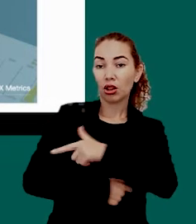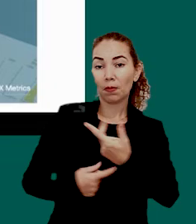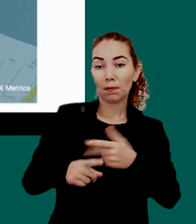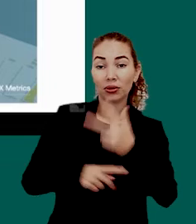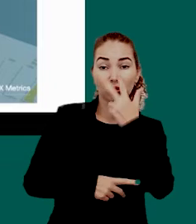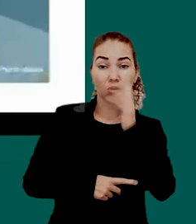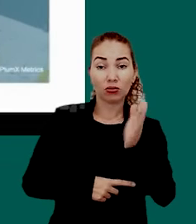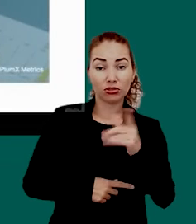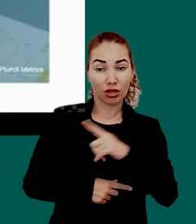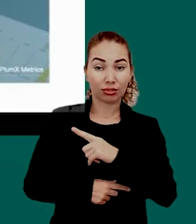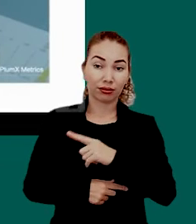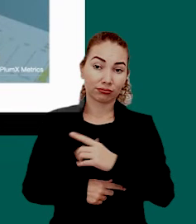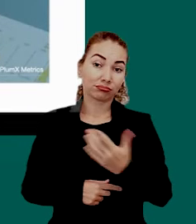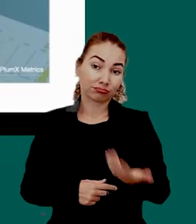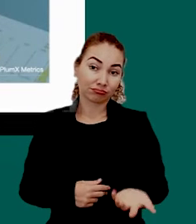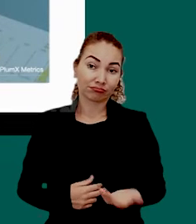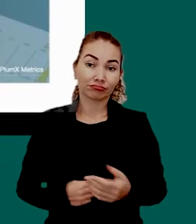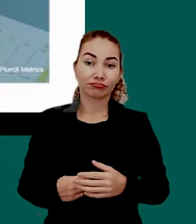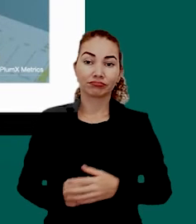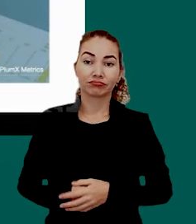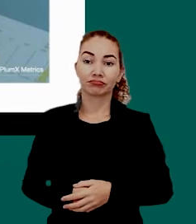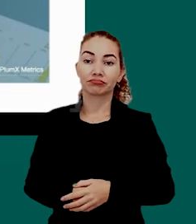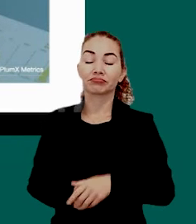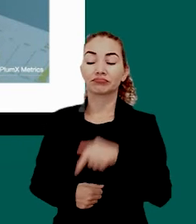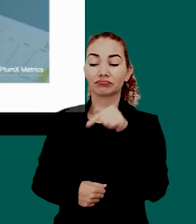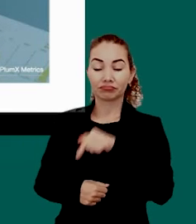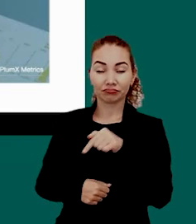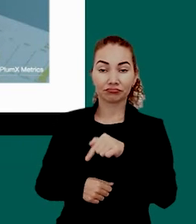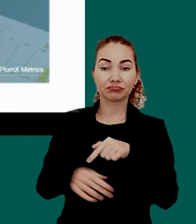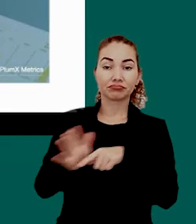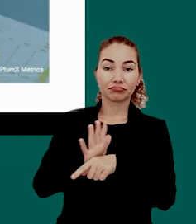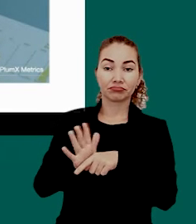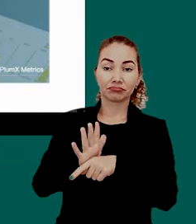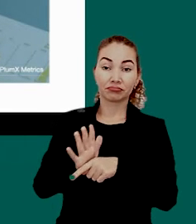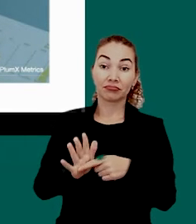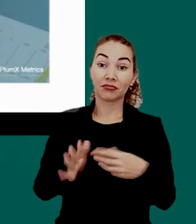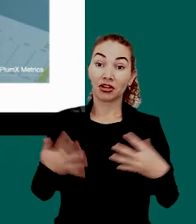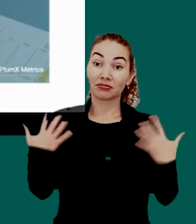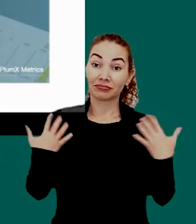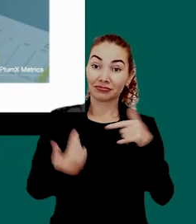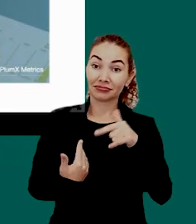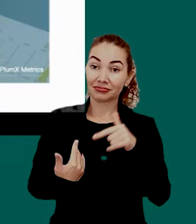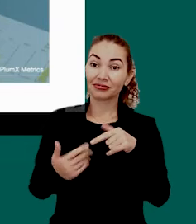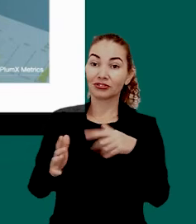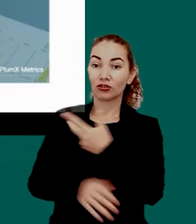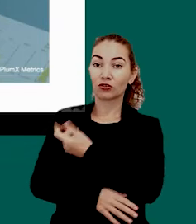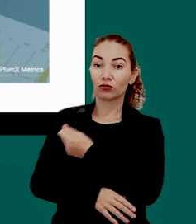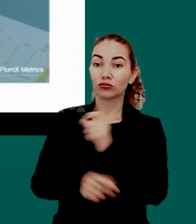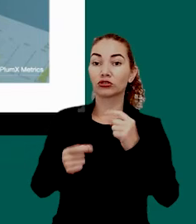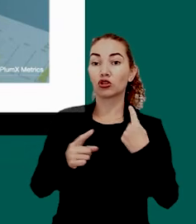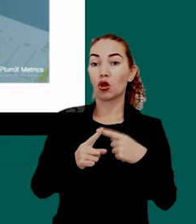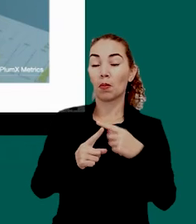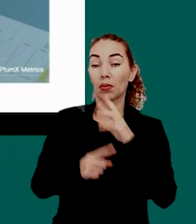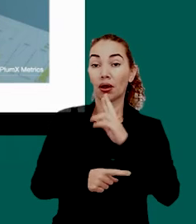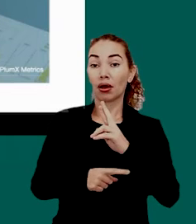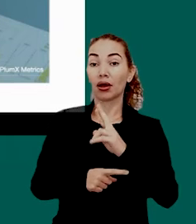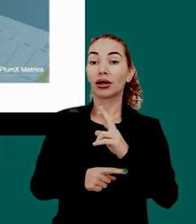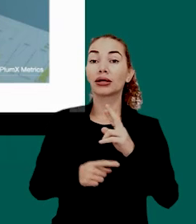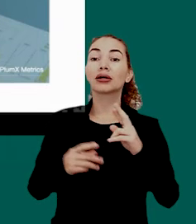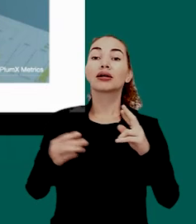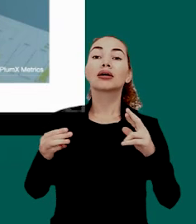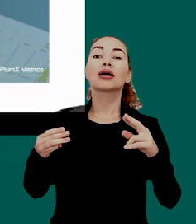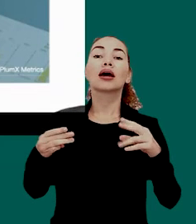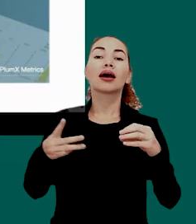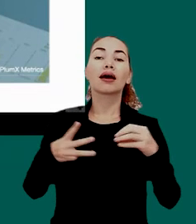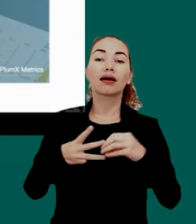já tem. Tá? Aqui, nesse primeiro estudo, a gente ficou muito animado com essa vacina, porque as respostas celulares T específicas para